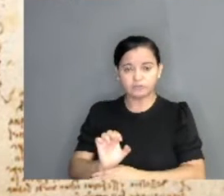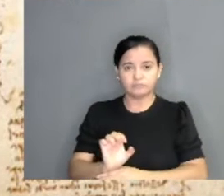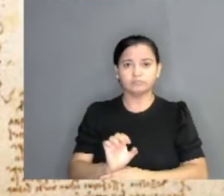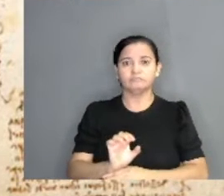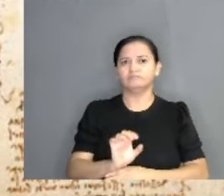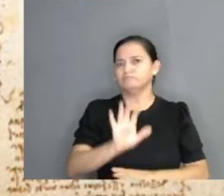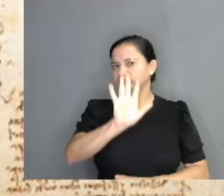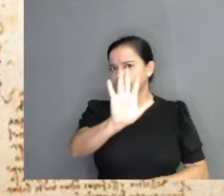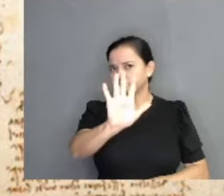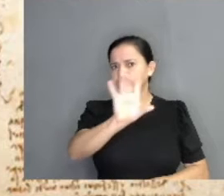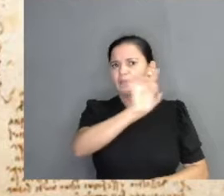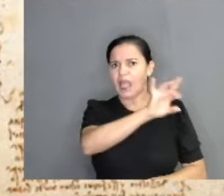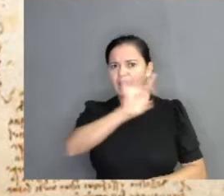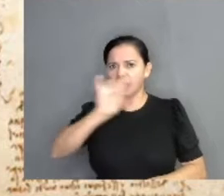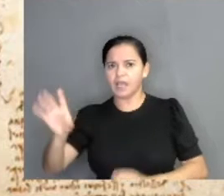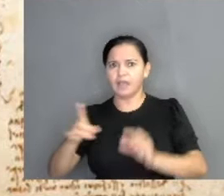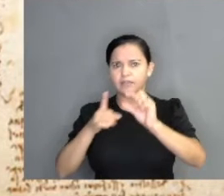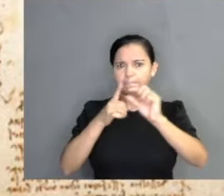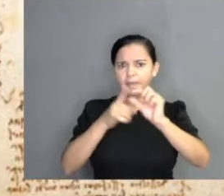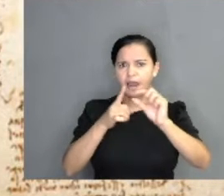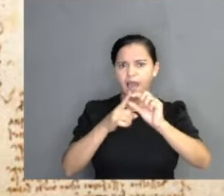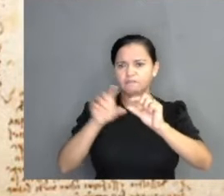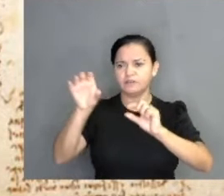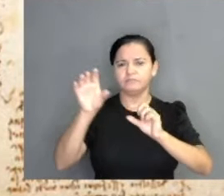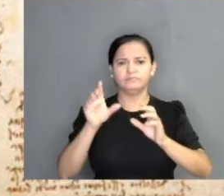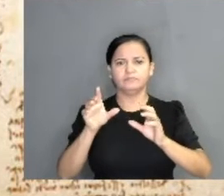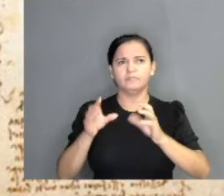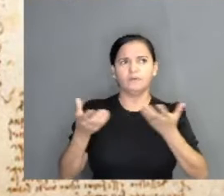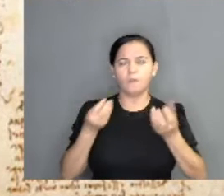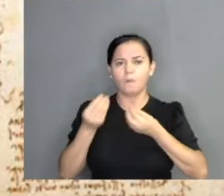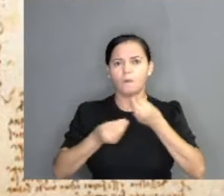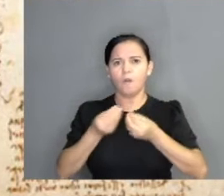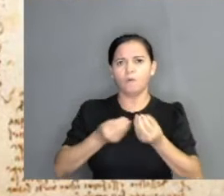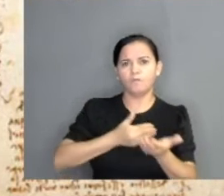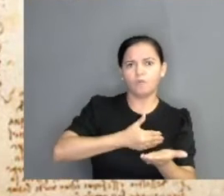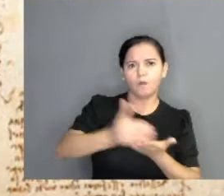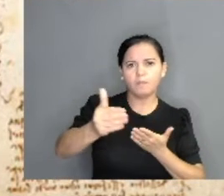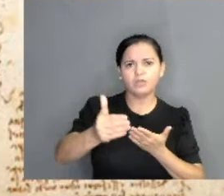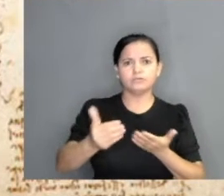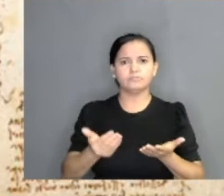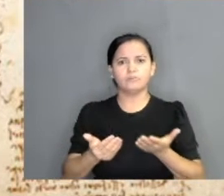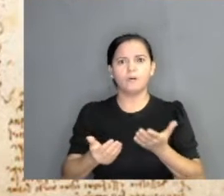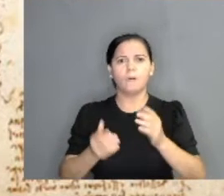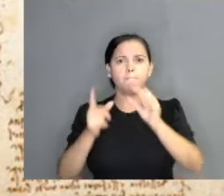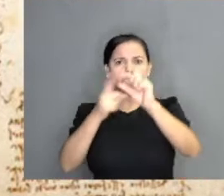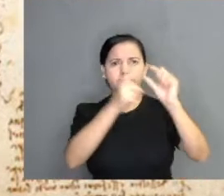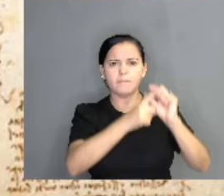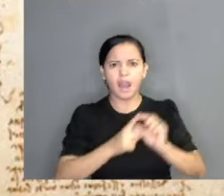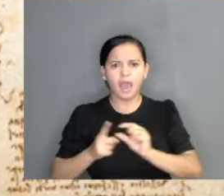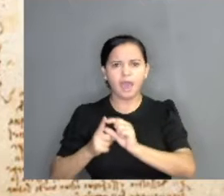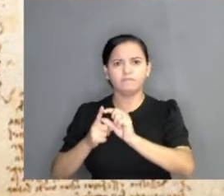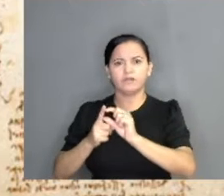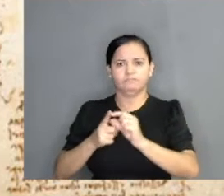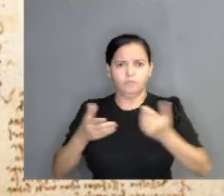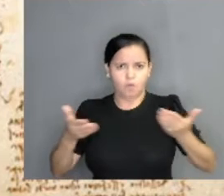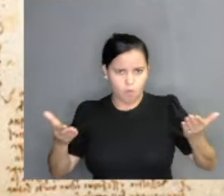vezes, vem de um local muito distante. Então, a origem dessas palavras passou a ser